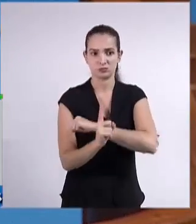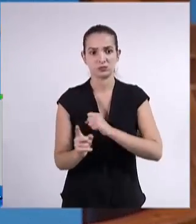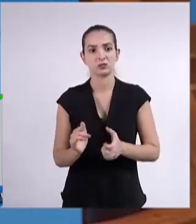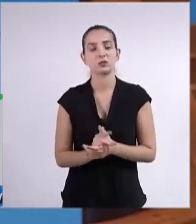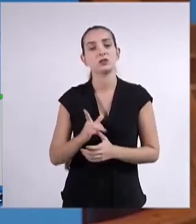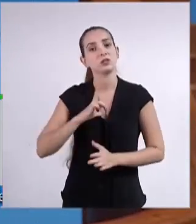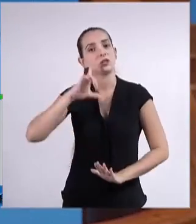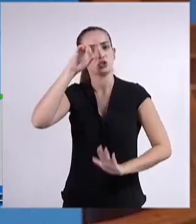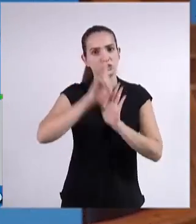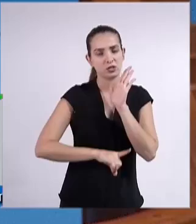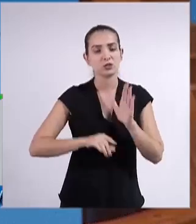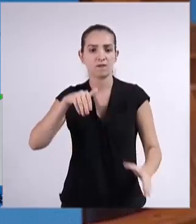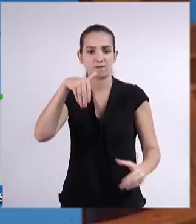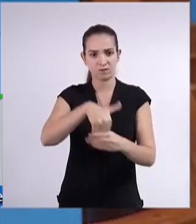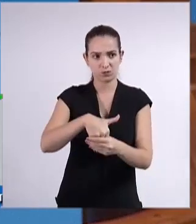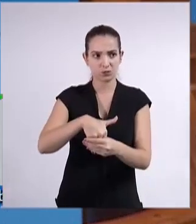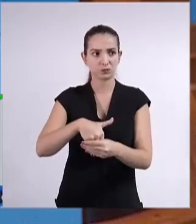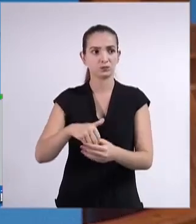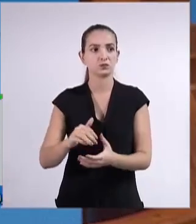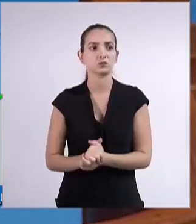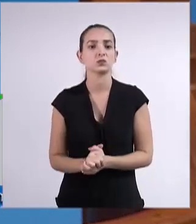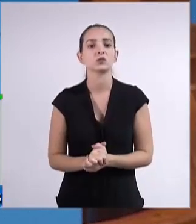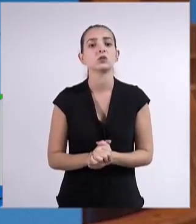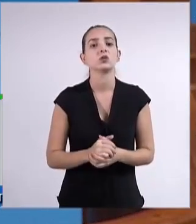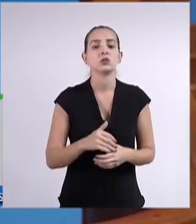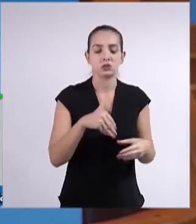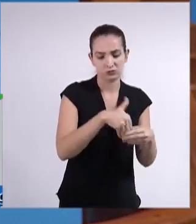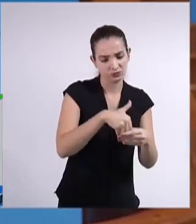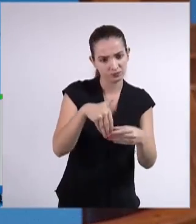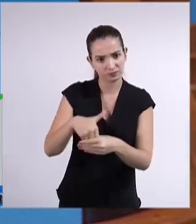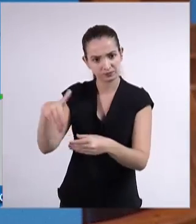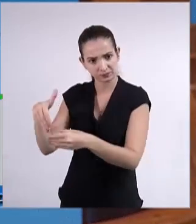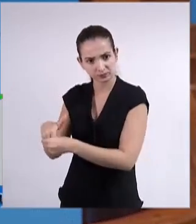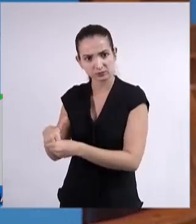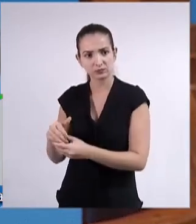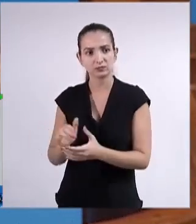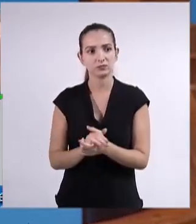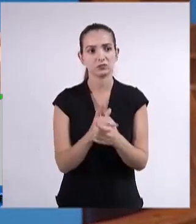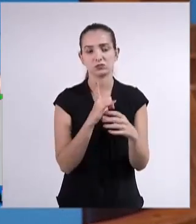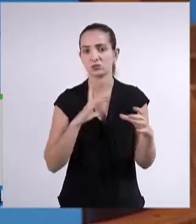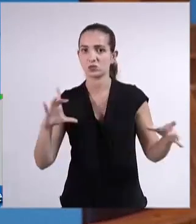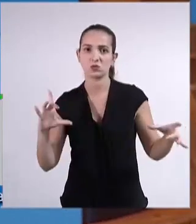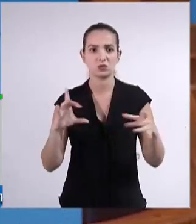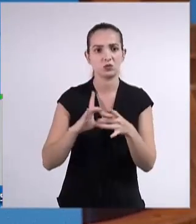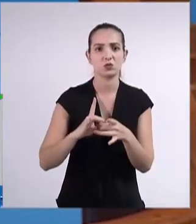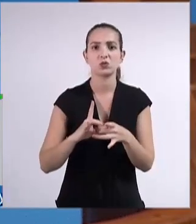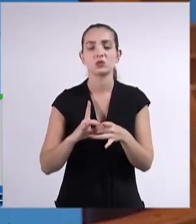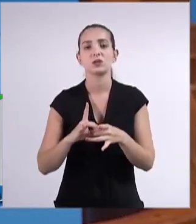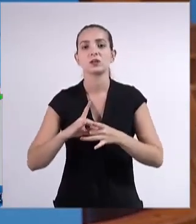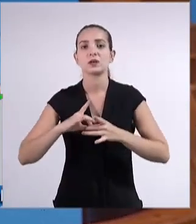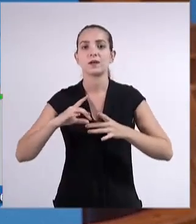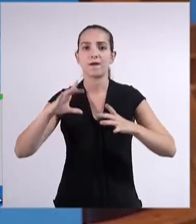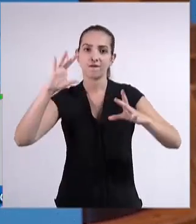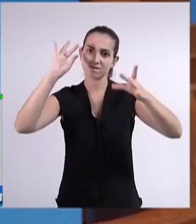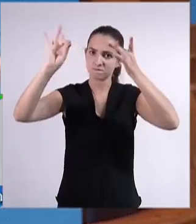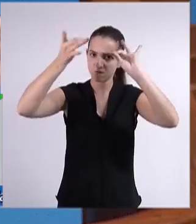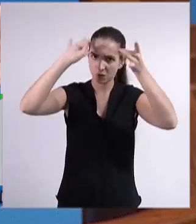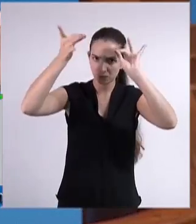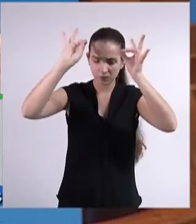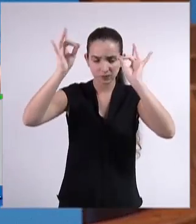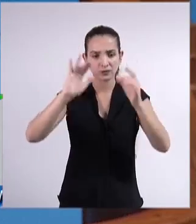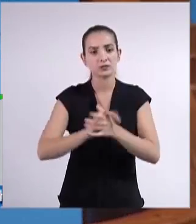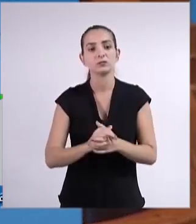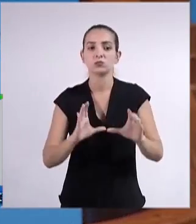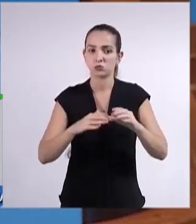Tem direito a voto nas eleições, a liga. Cria-se uma liga amadora e essa liga